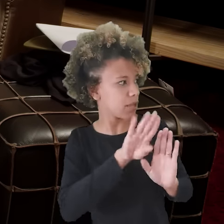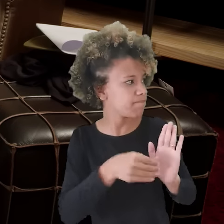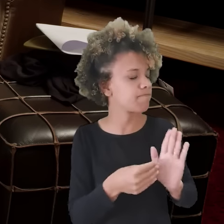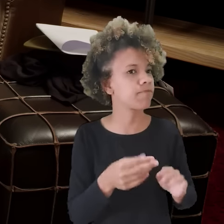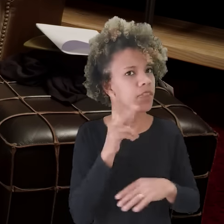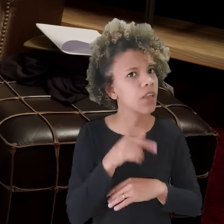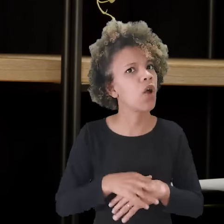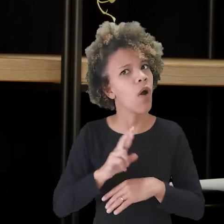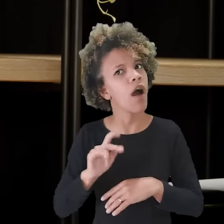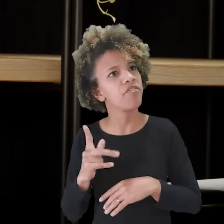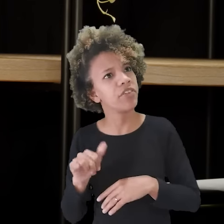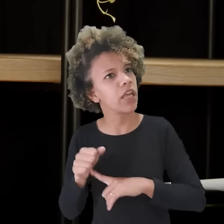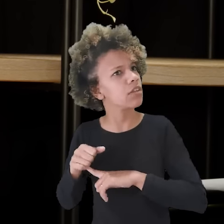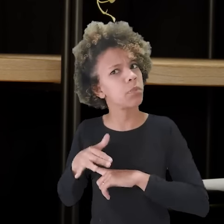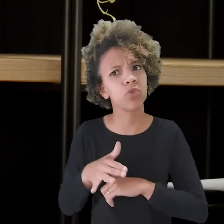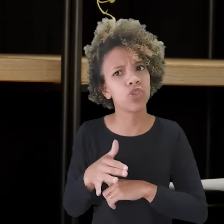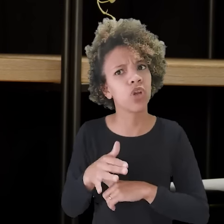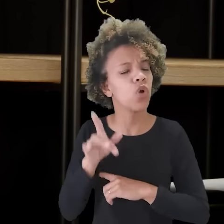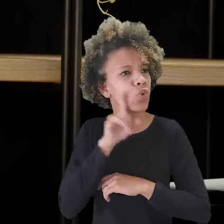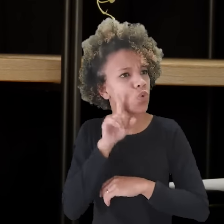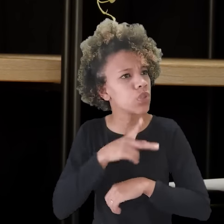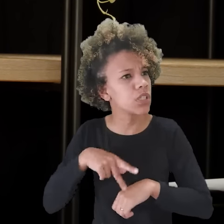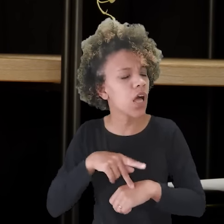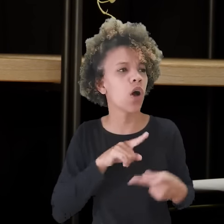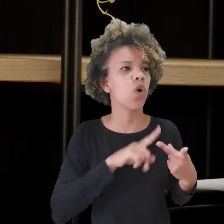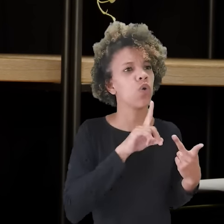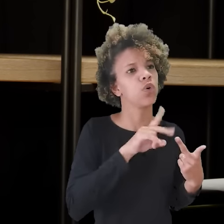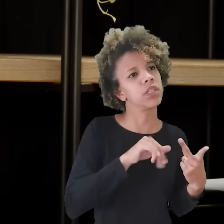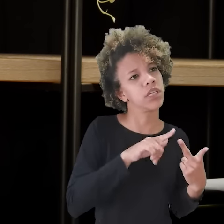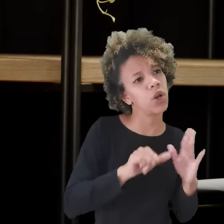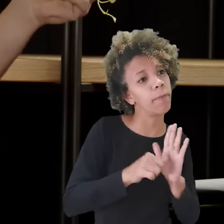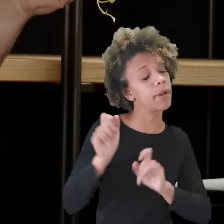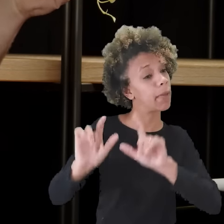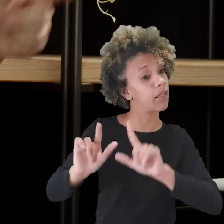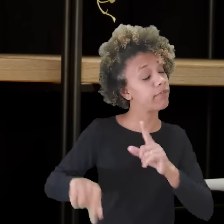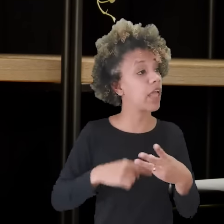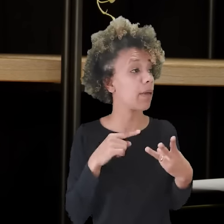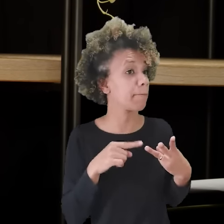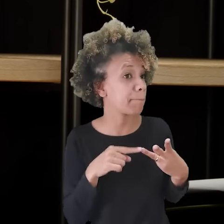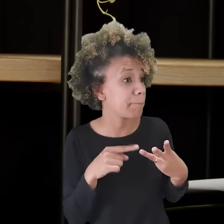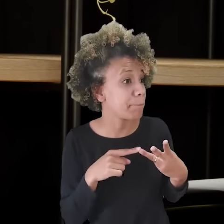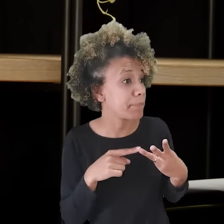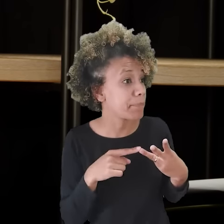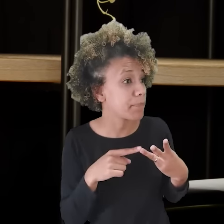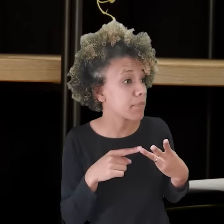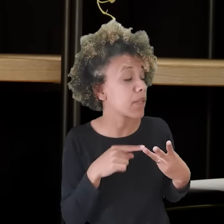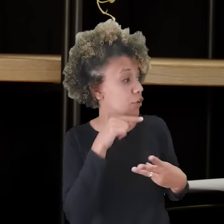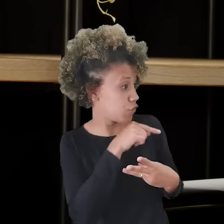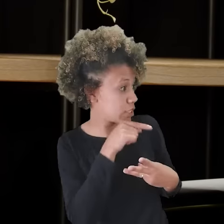eu falei que eu falei o Rafinha tá agora explodindo nos Estados Unidos O Danilo tá em primeiro na TV a